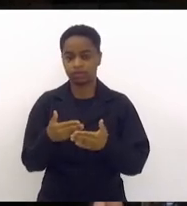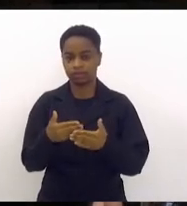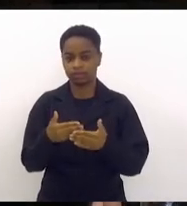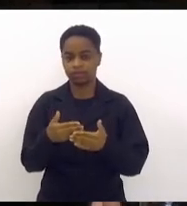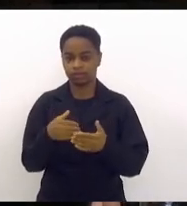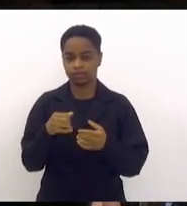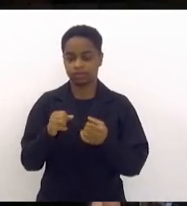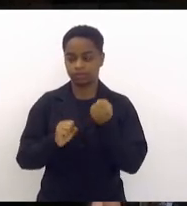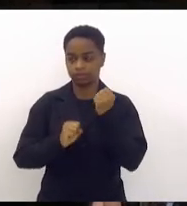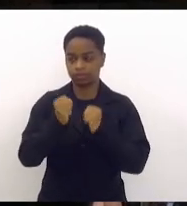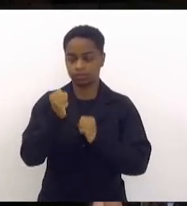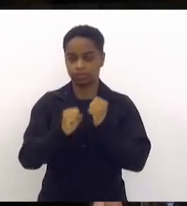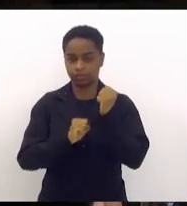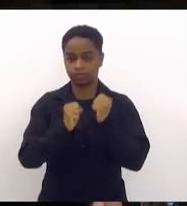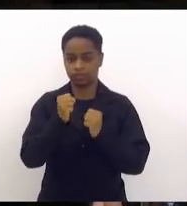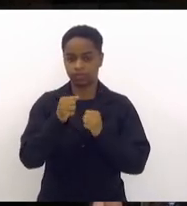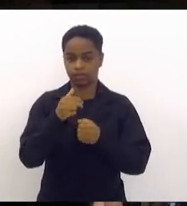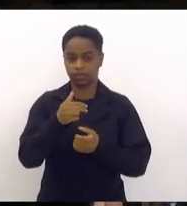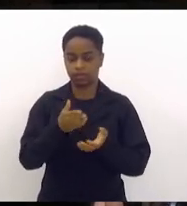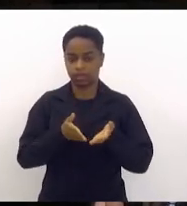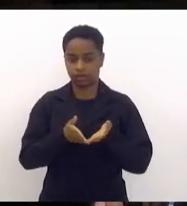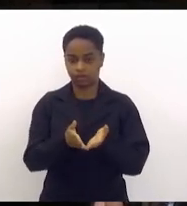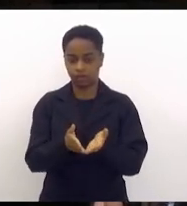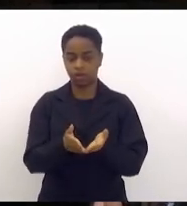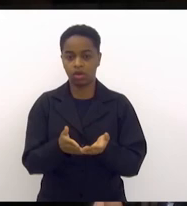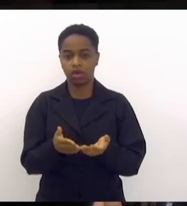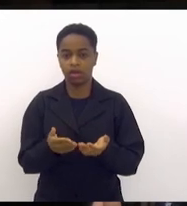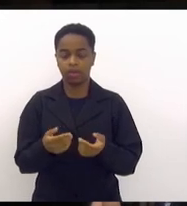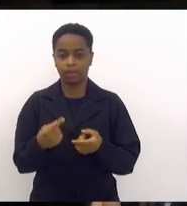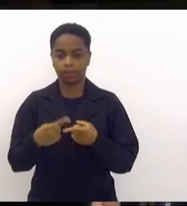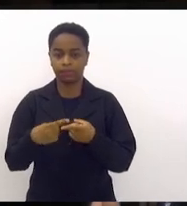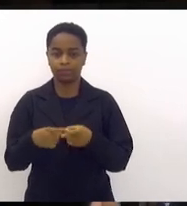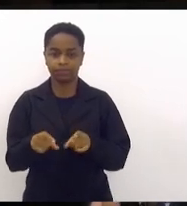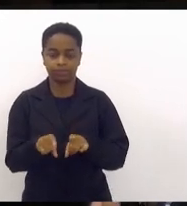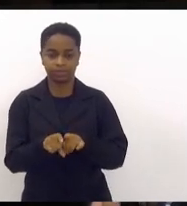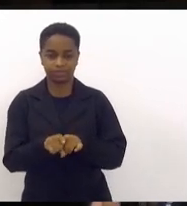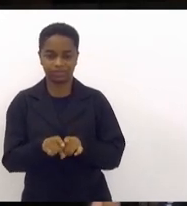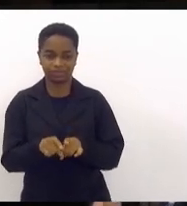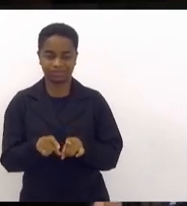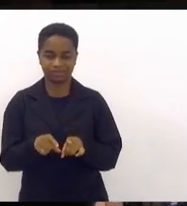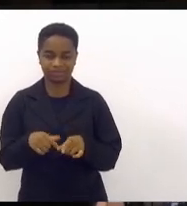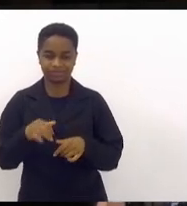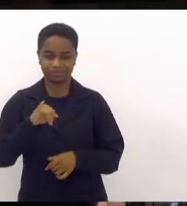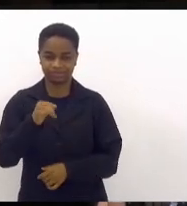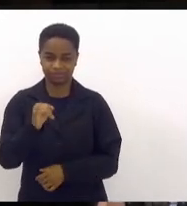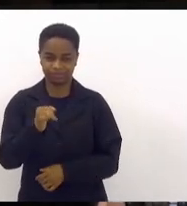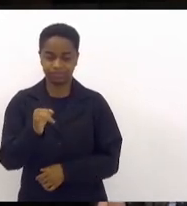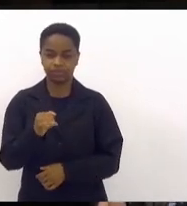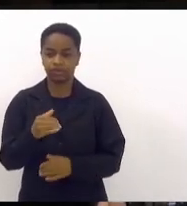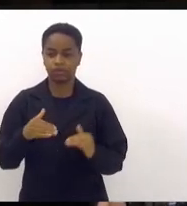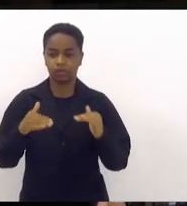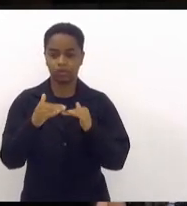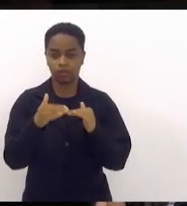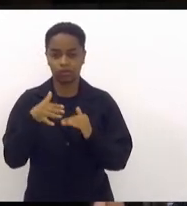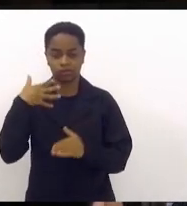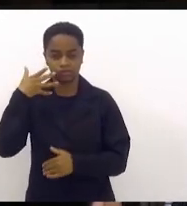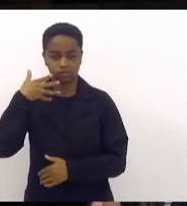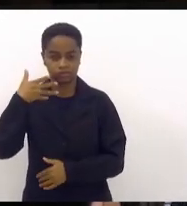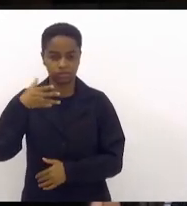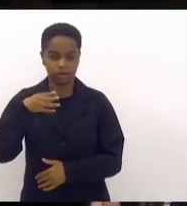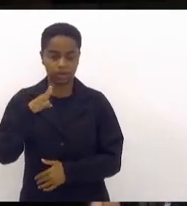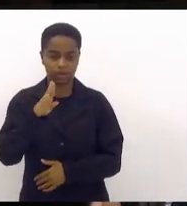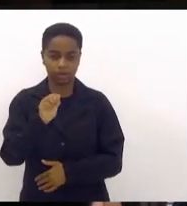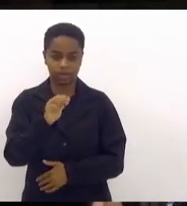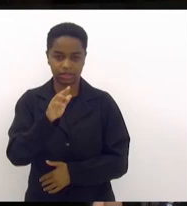Superintendência e Em janeiro deste ano e aí corroborando com as falas do Bacelar aqui presente